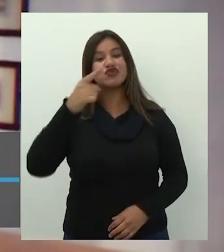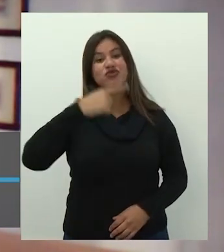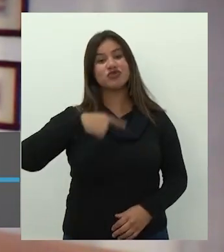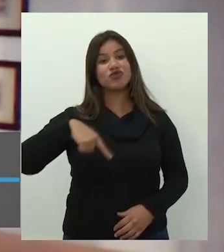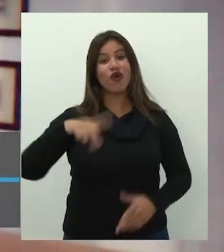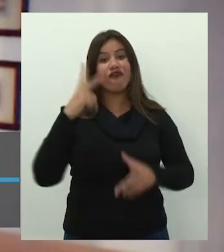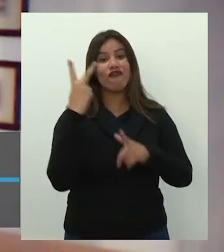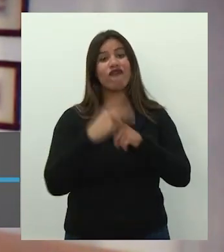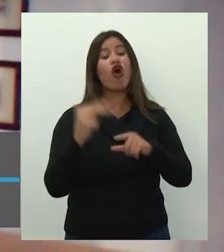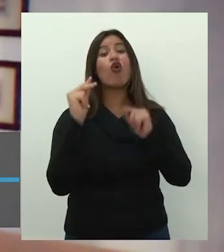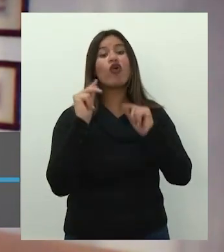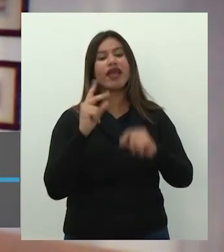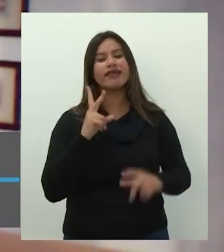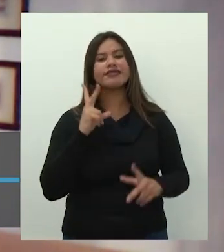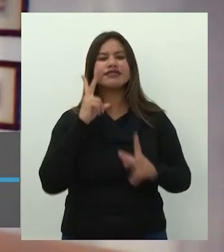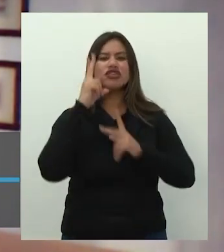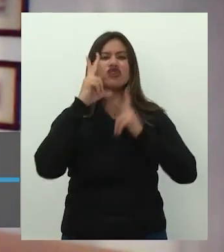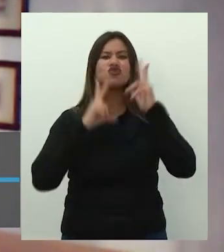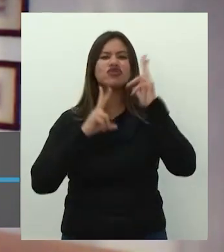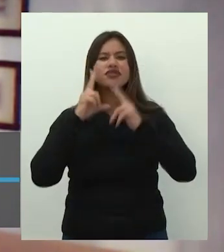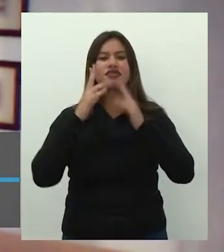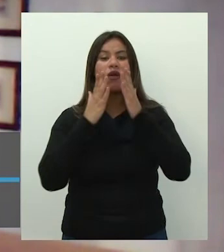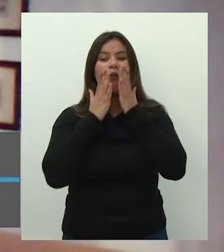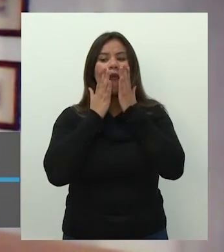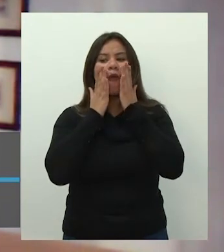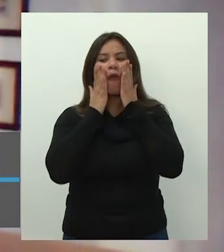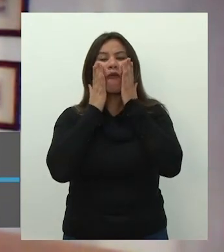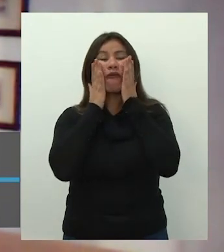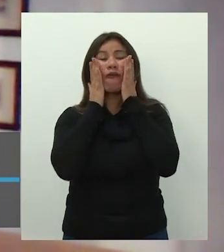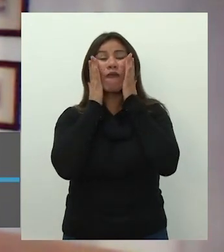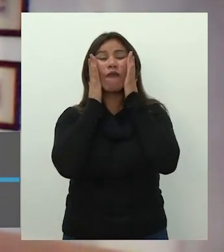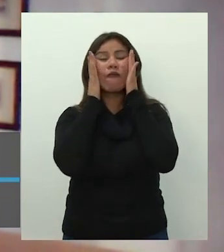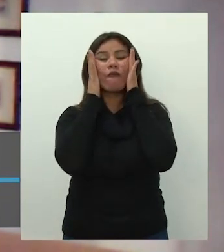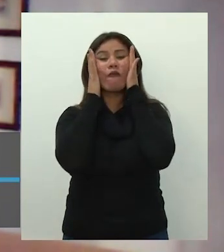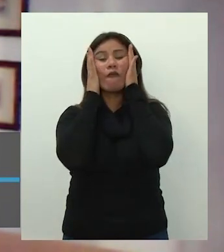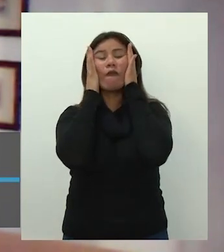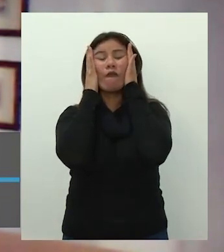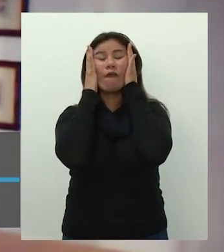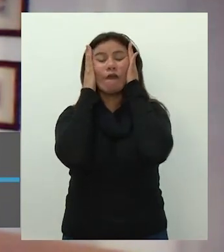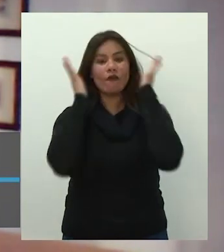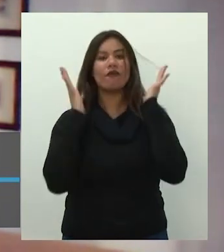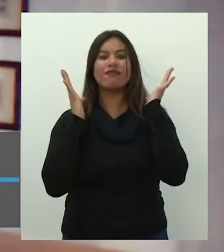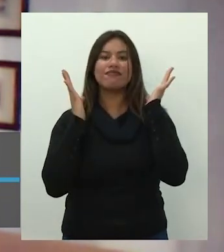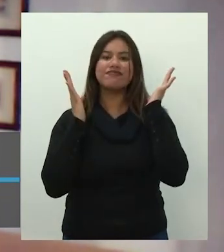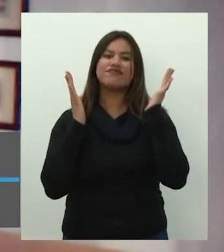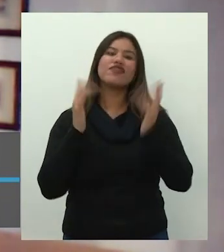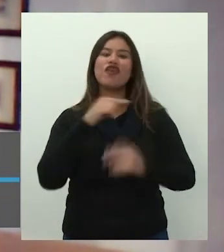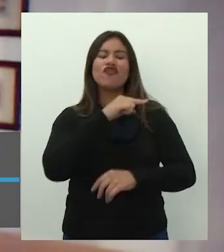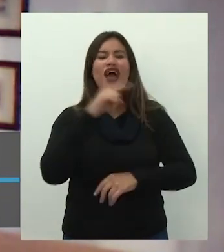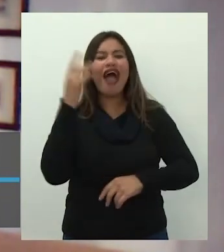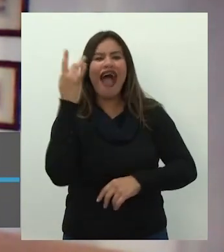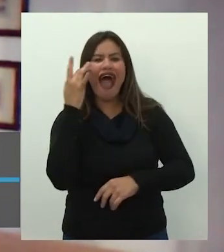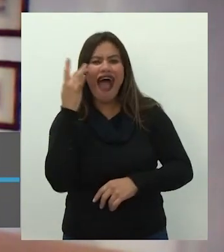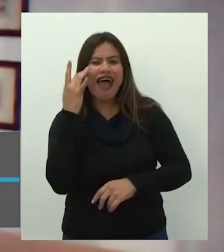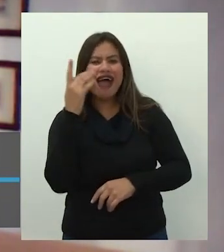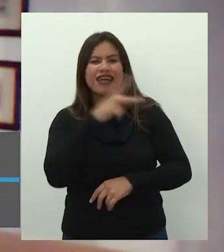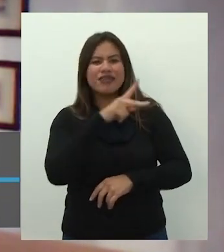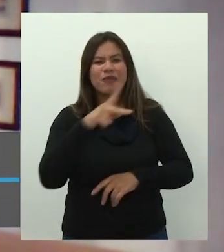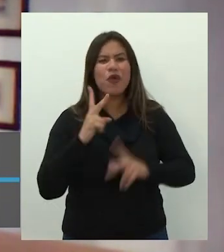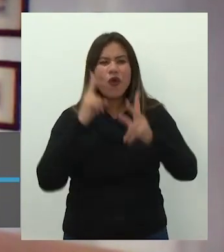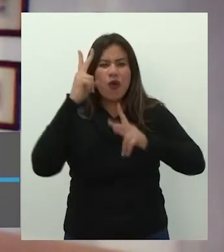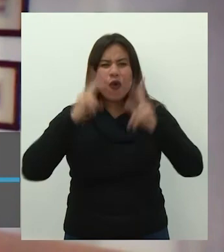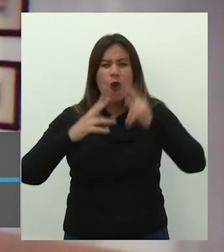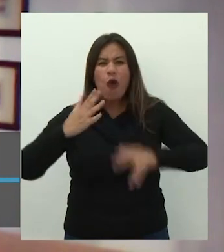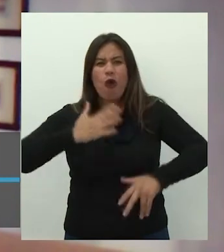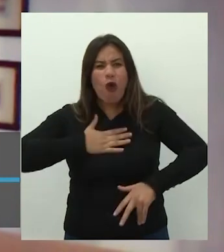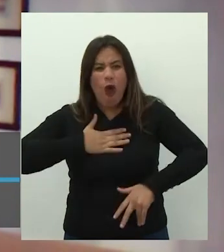plástica. Vocês acham que quem faz tanta cirurgia plástica está achando legal envelhecer?